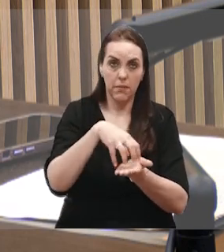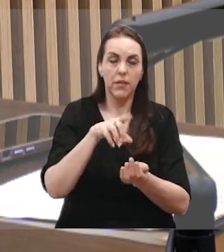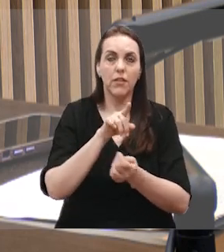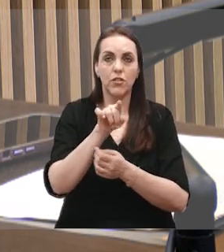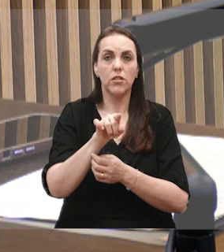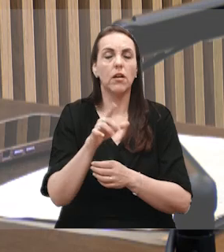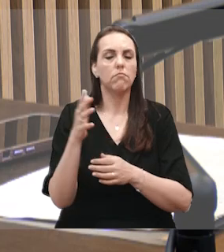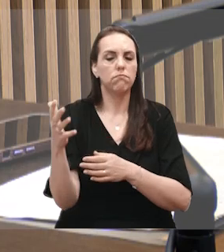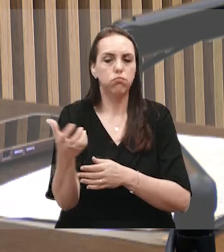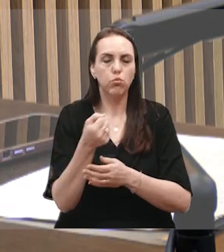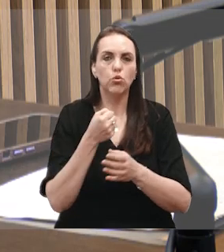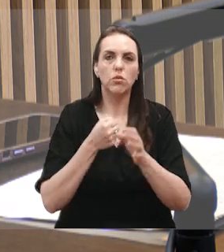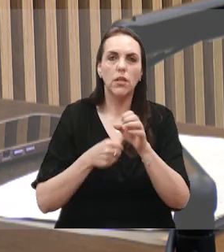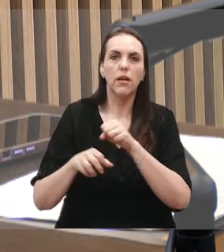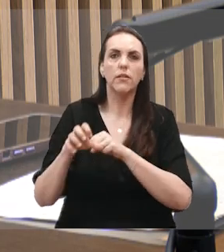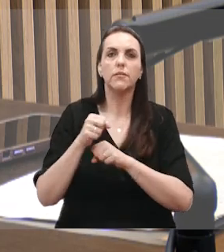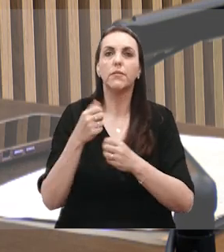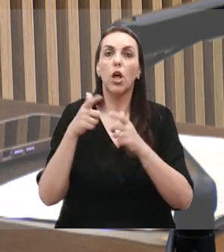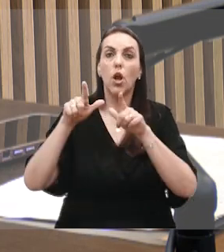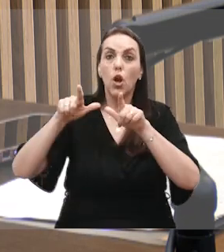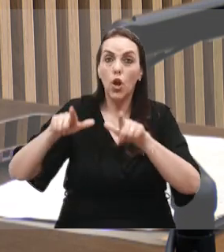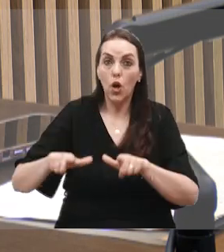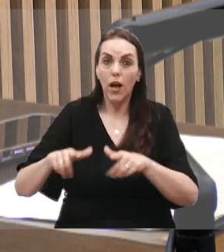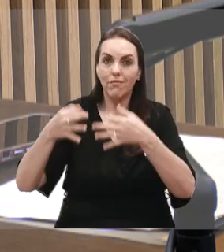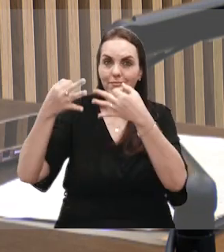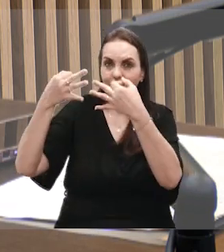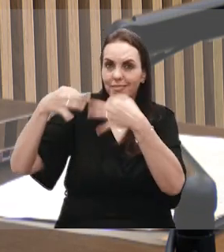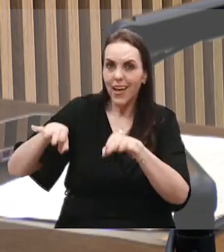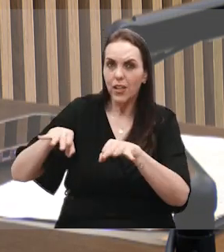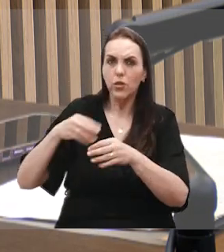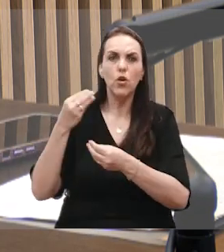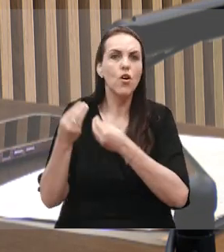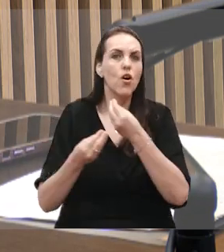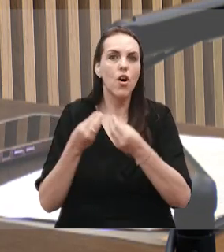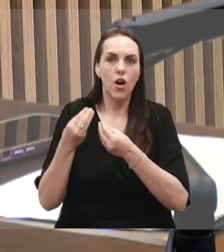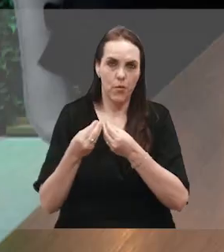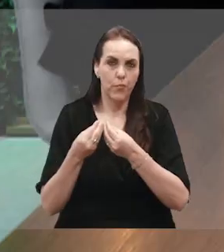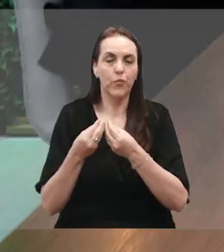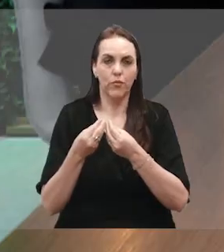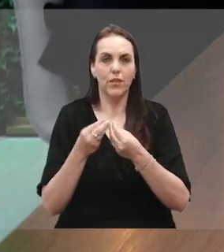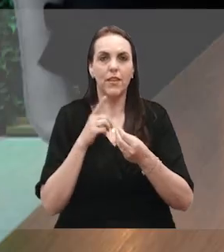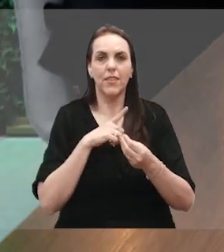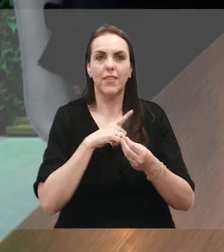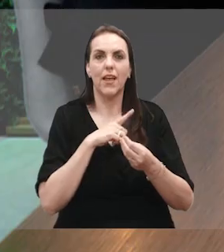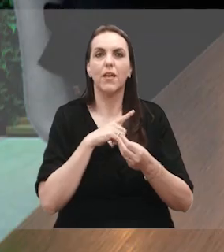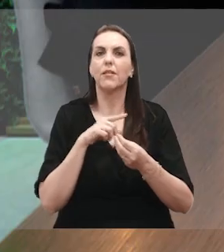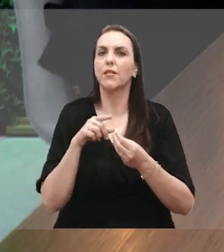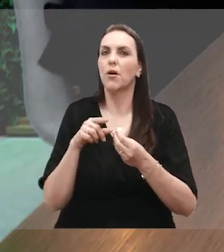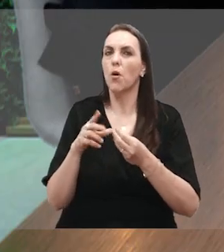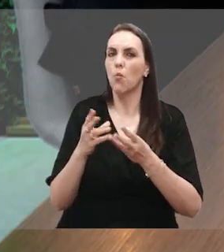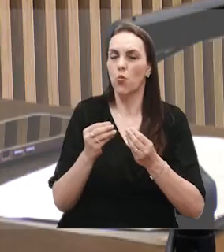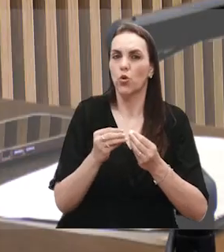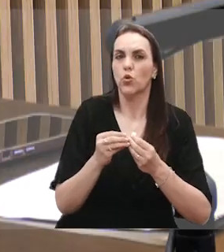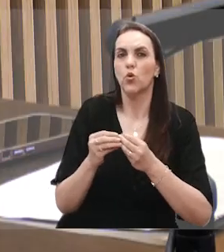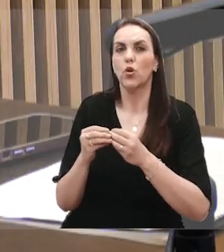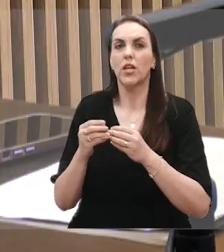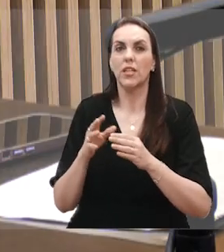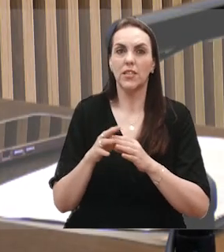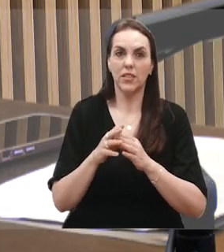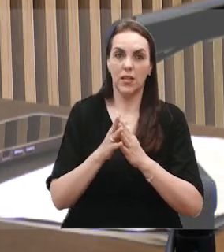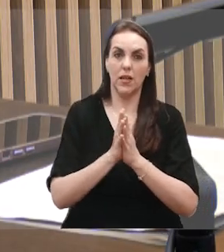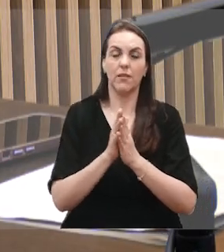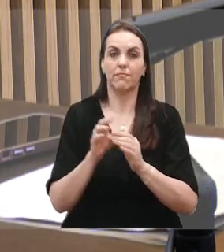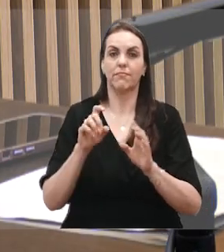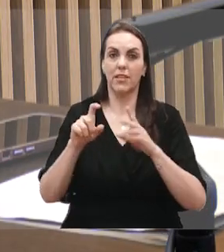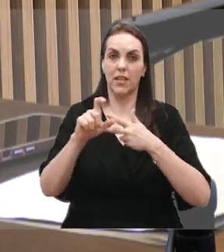essas buscas por locais que deram certo de situações. E isso a gente vai ser muito propositiva, seja através de indicações para o